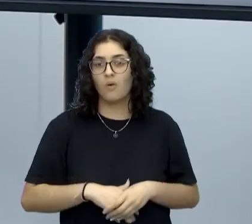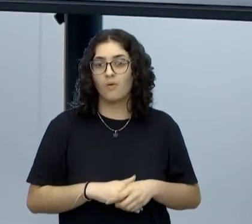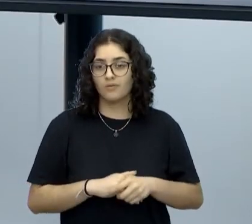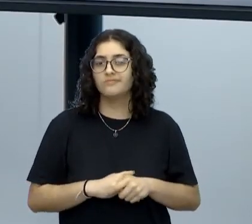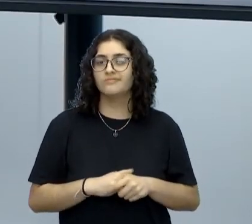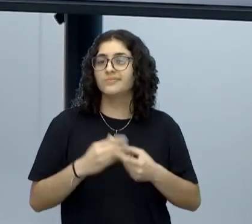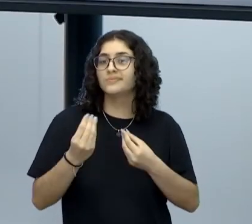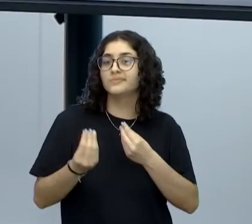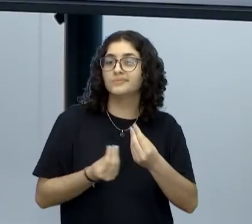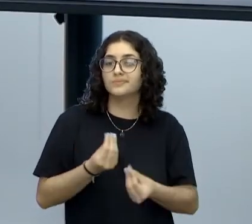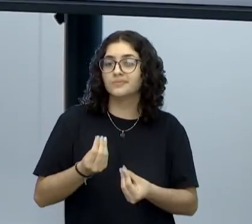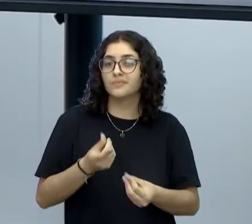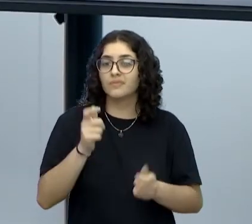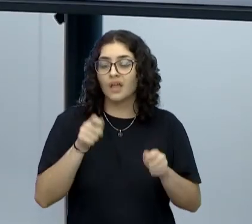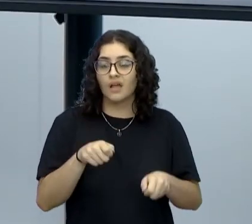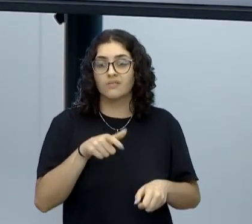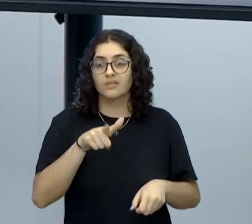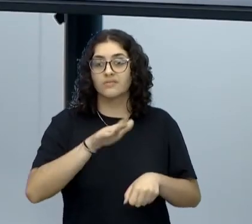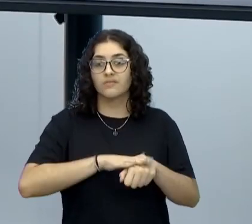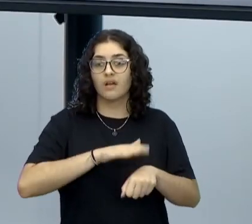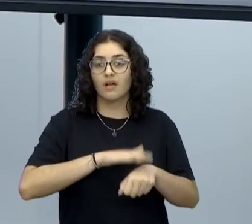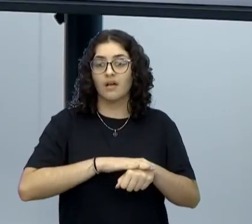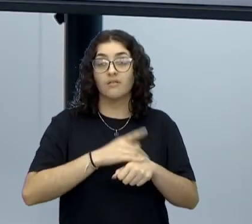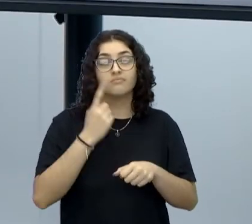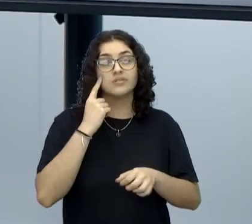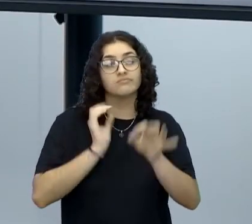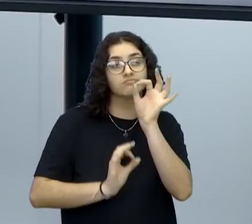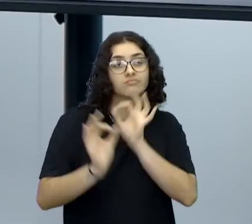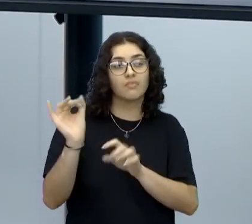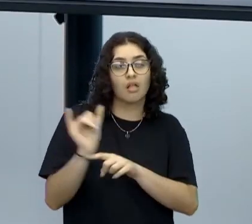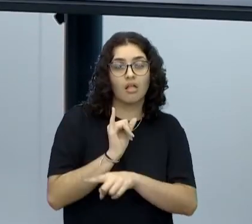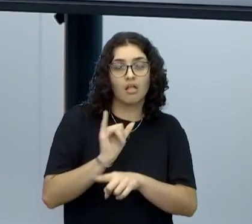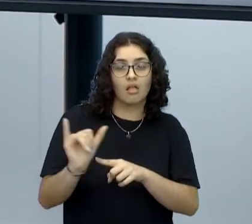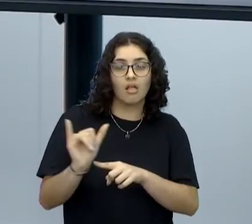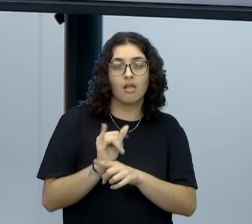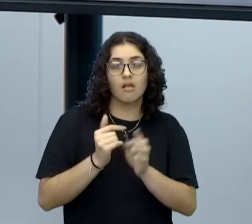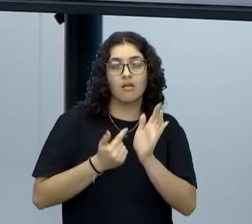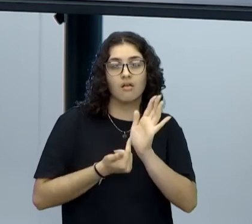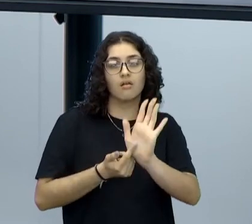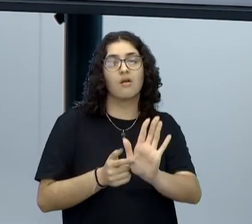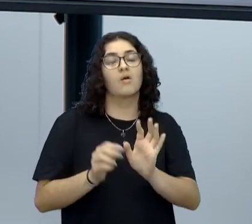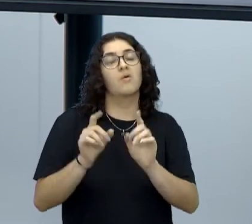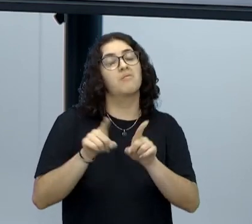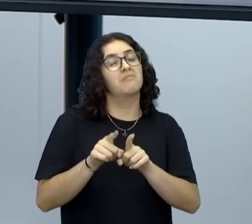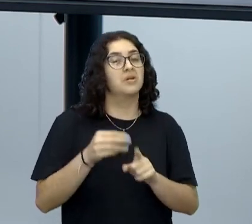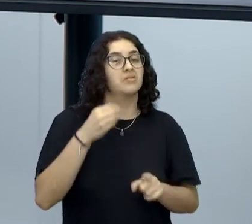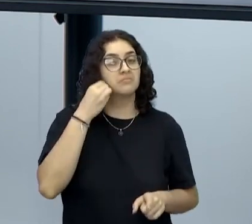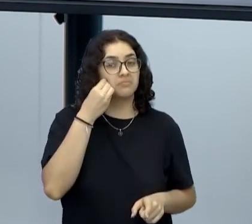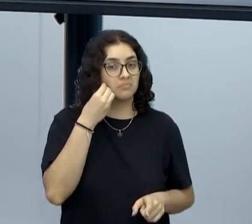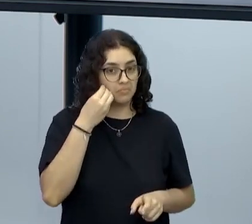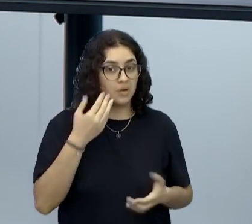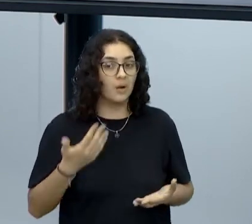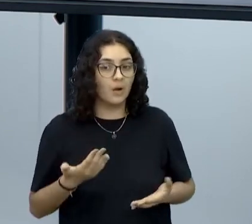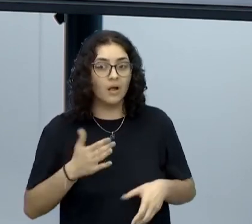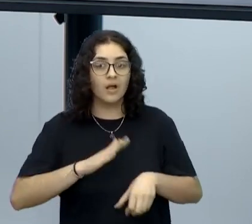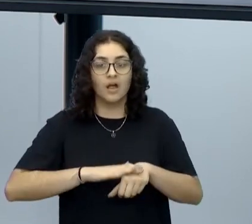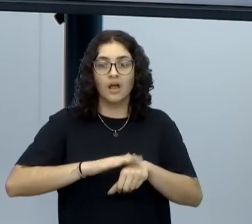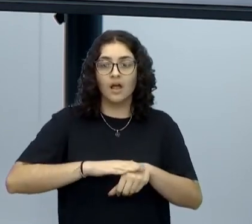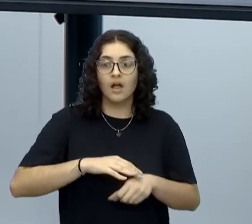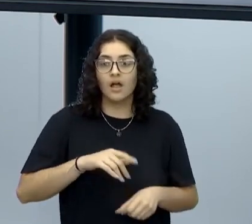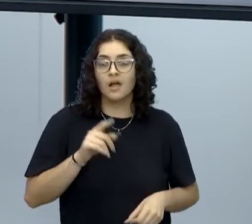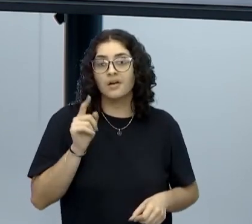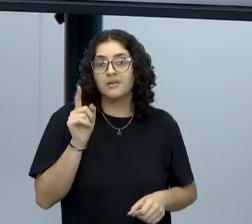como você pode trabalhar, pensar num esquema onde você demonstre isso, talvez até experimentalmente, como forma